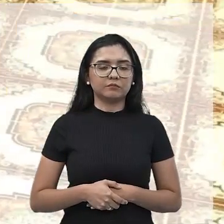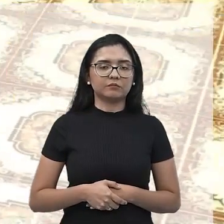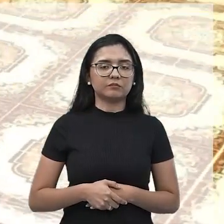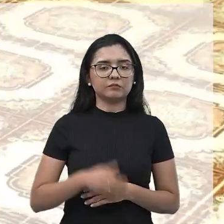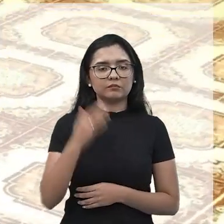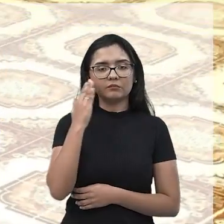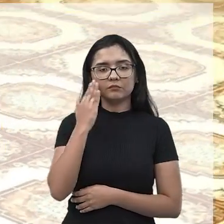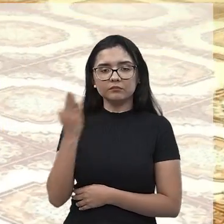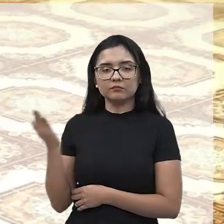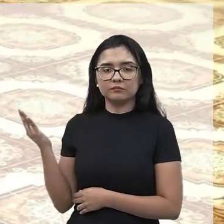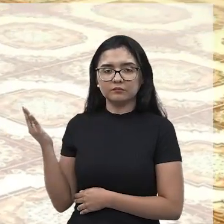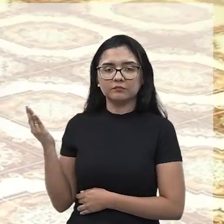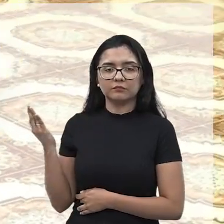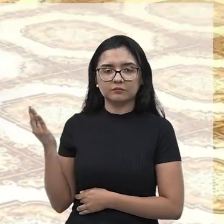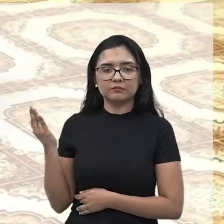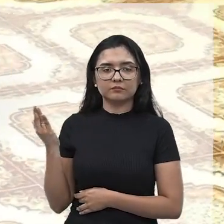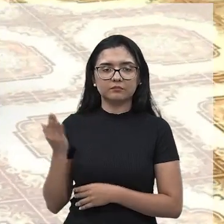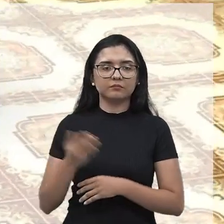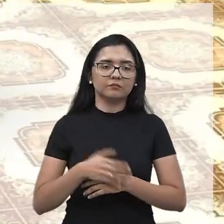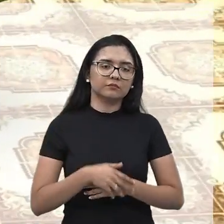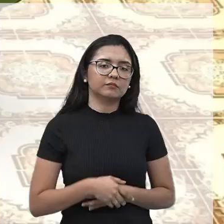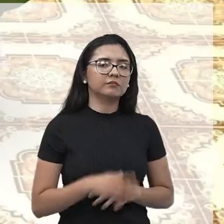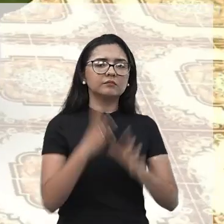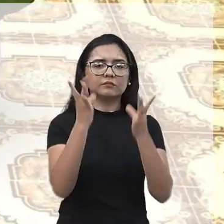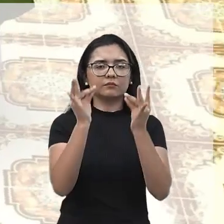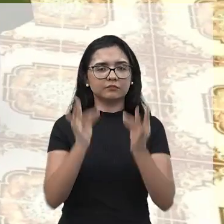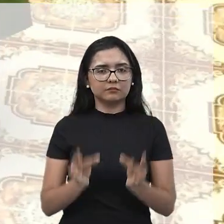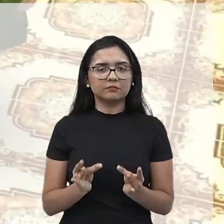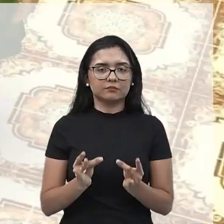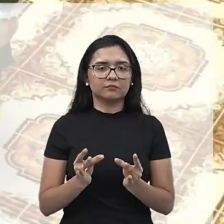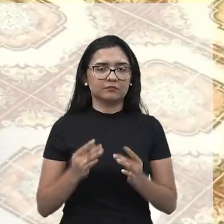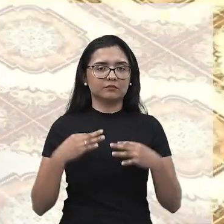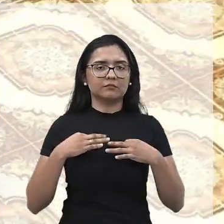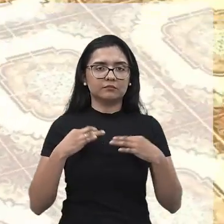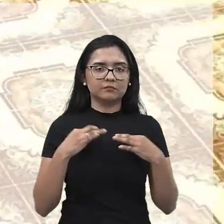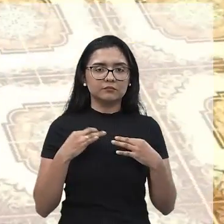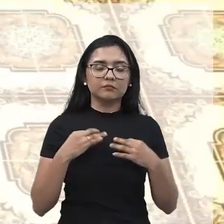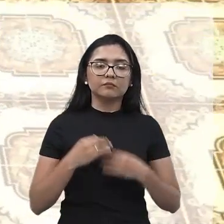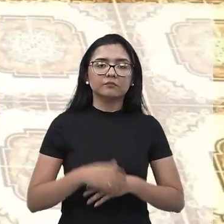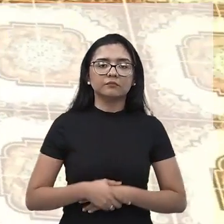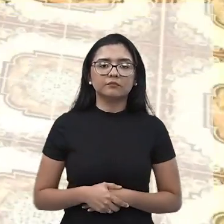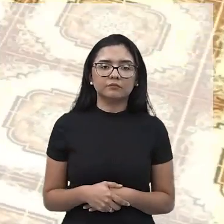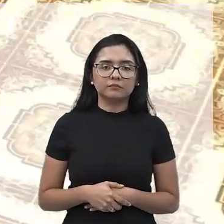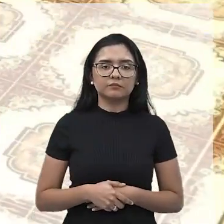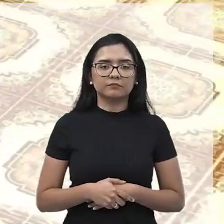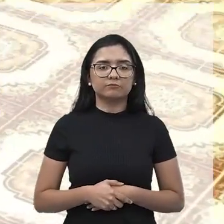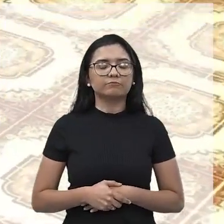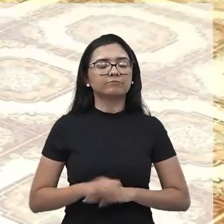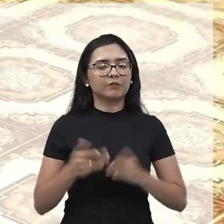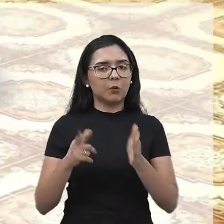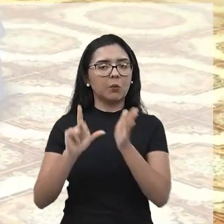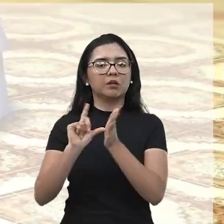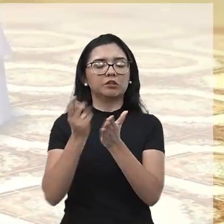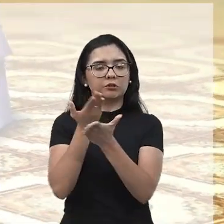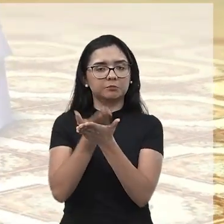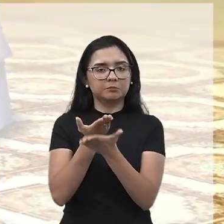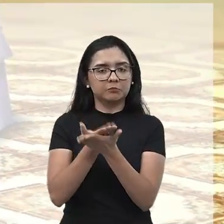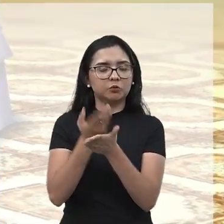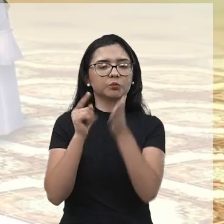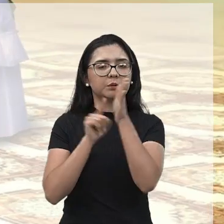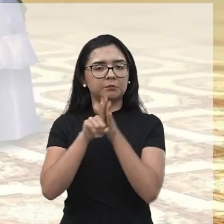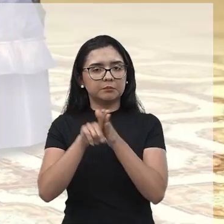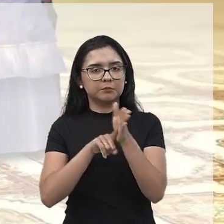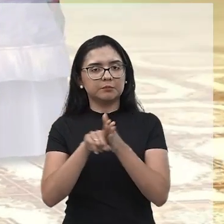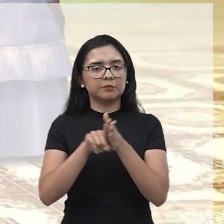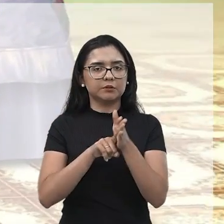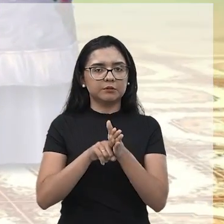a gente mostra aqui, dá a voltinha. Então, ele faz toda essa pesquisa, o figurinista, para que